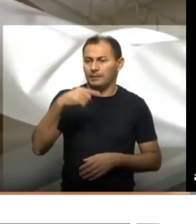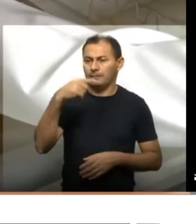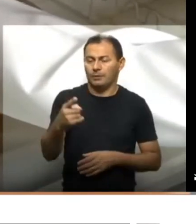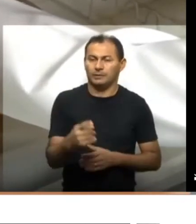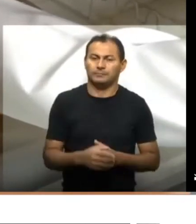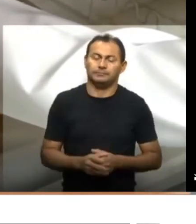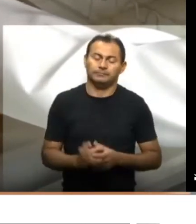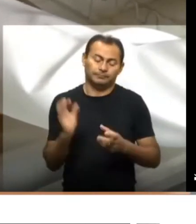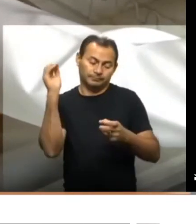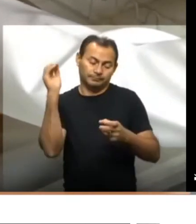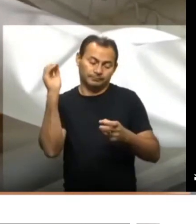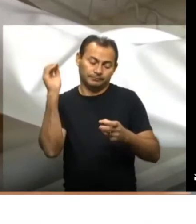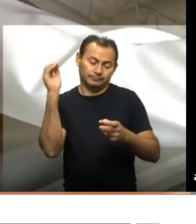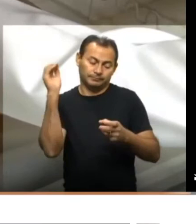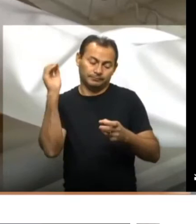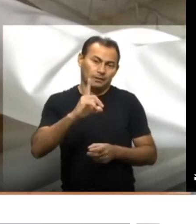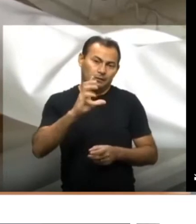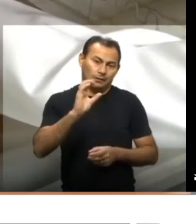vou pipetar